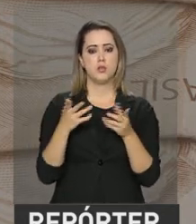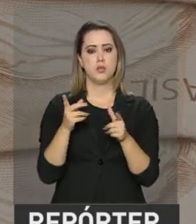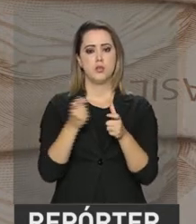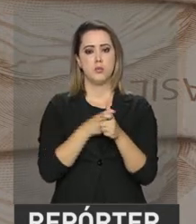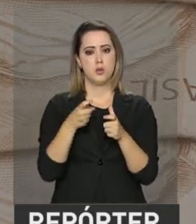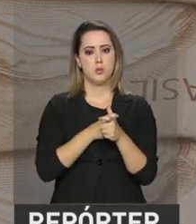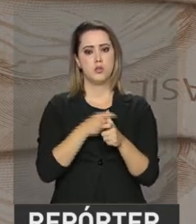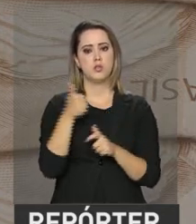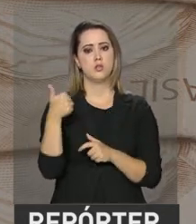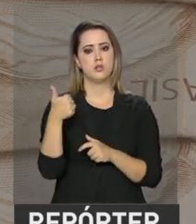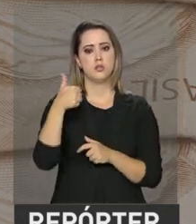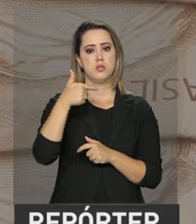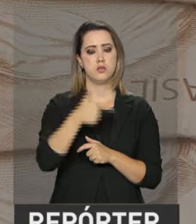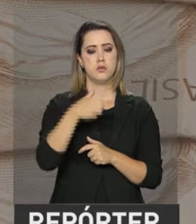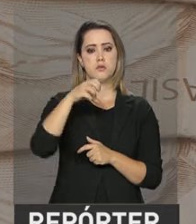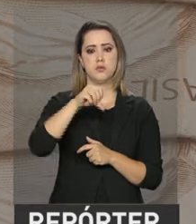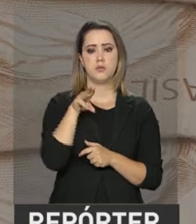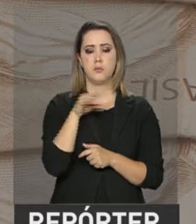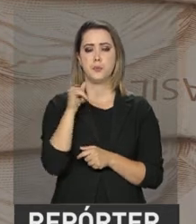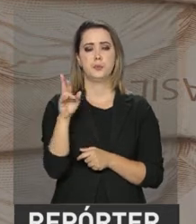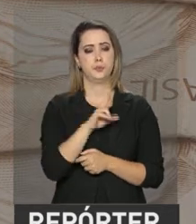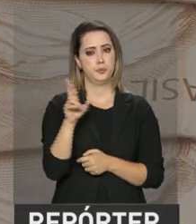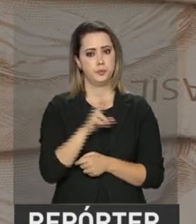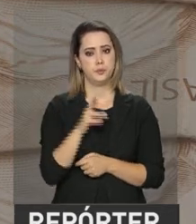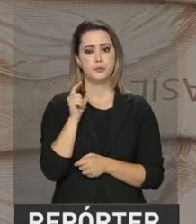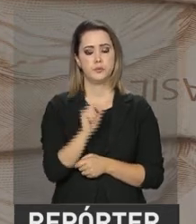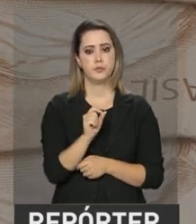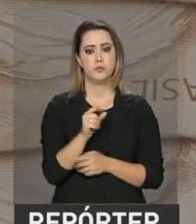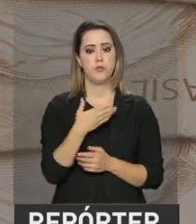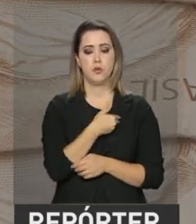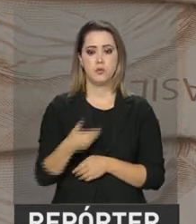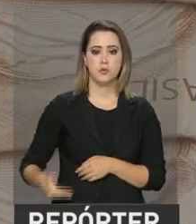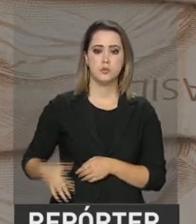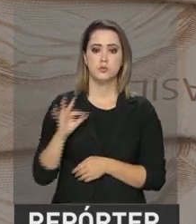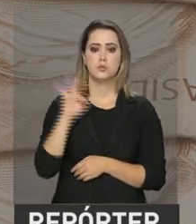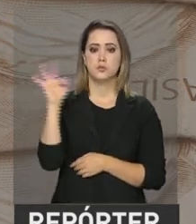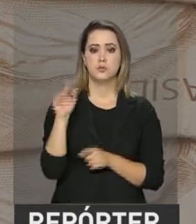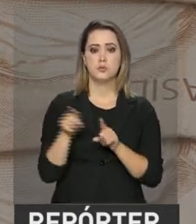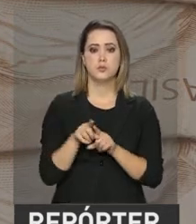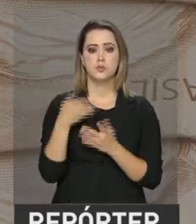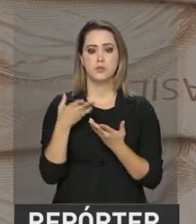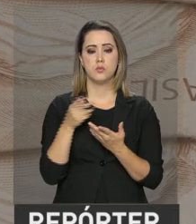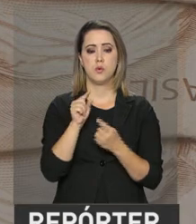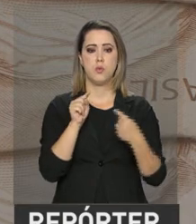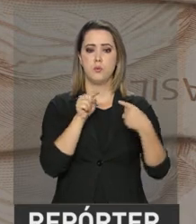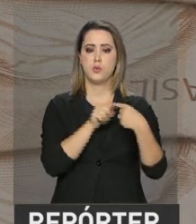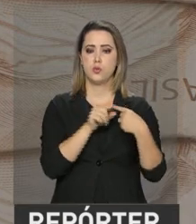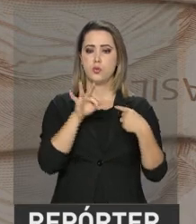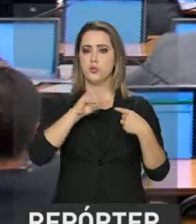nas contas públicas de 129 bilhões de reais para o governo federal a chamada meta